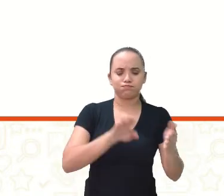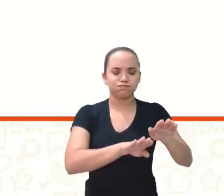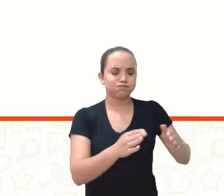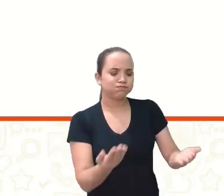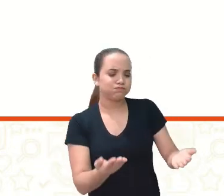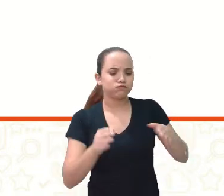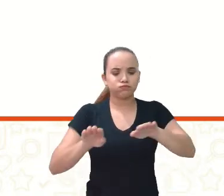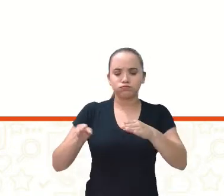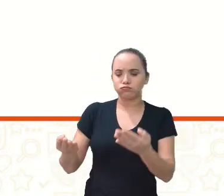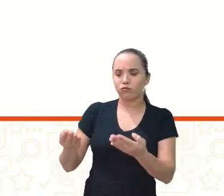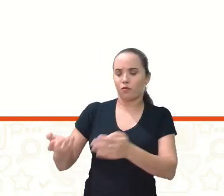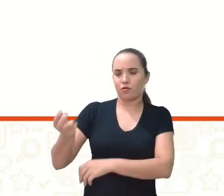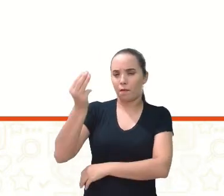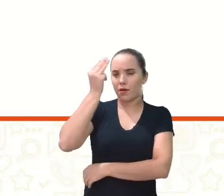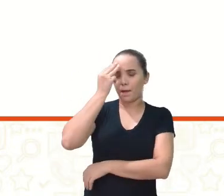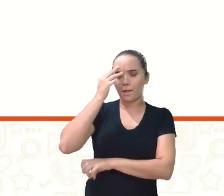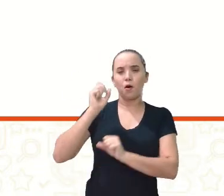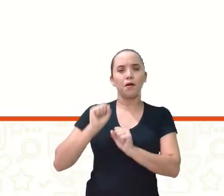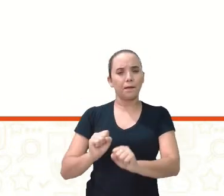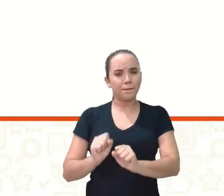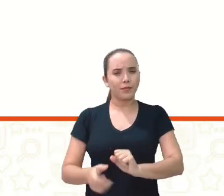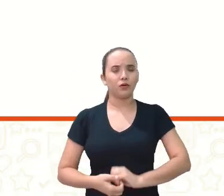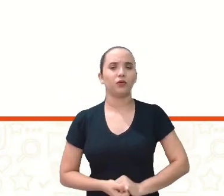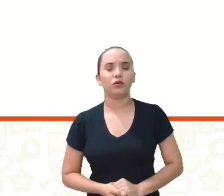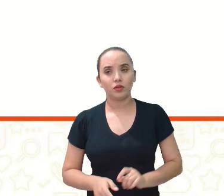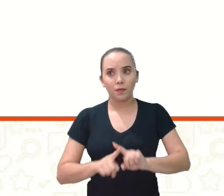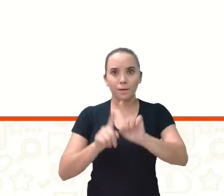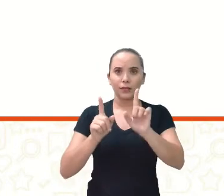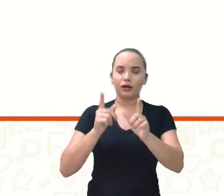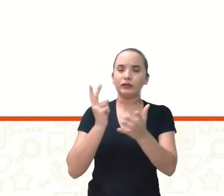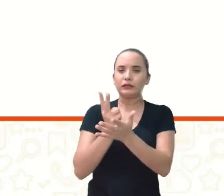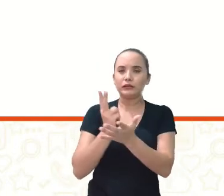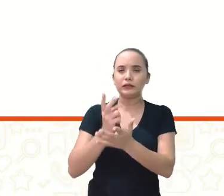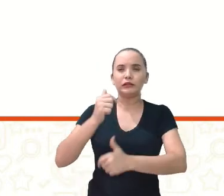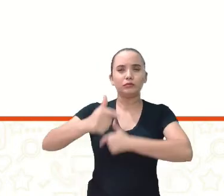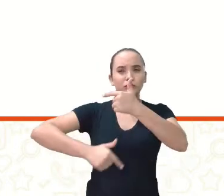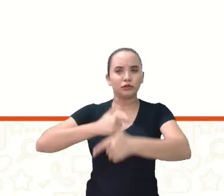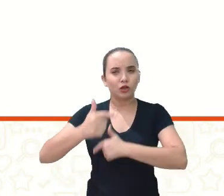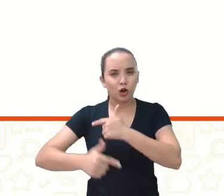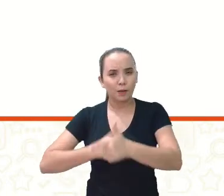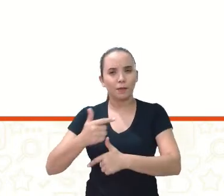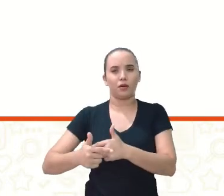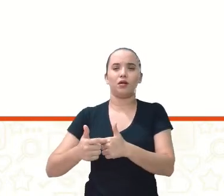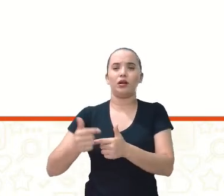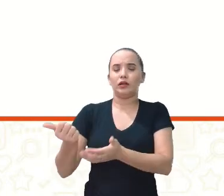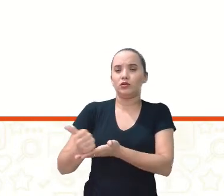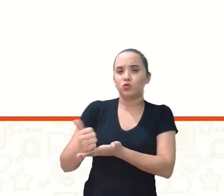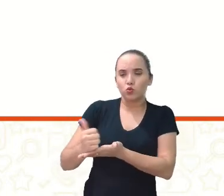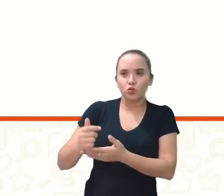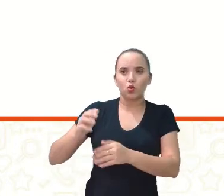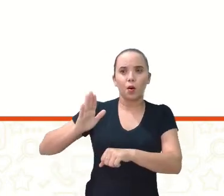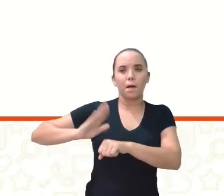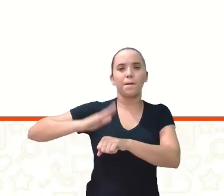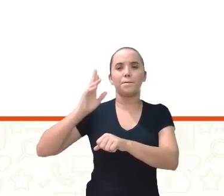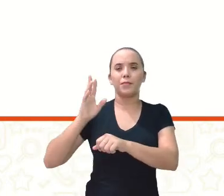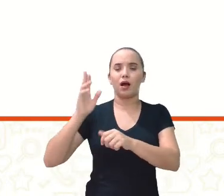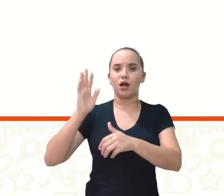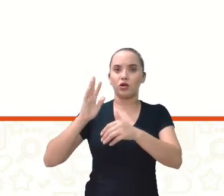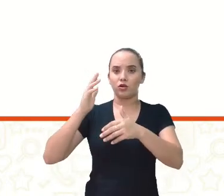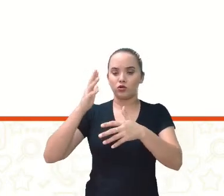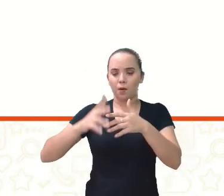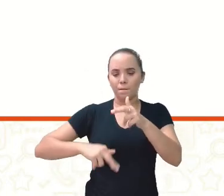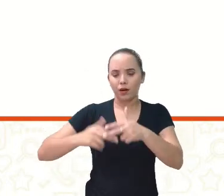Então, sempre trabalhar com a diversidade dos jogos. Quanto mais material diversificado